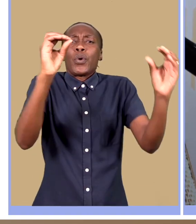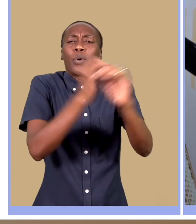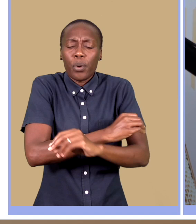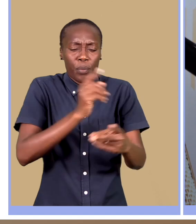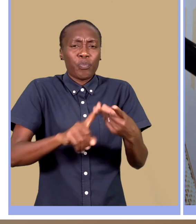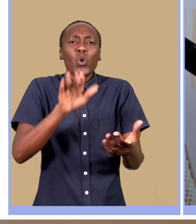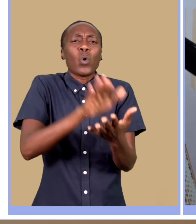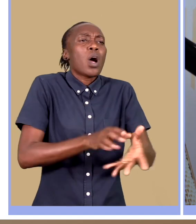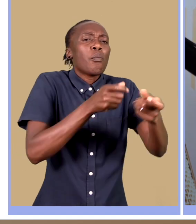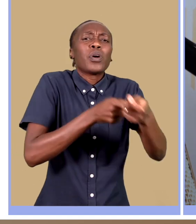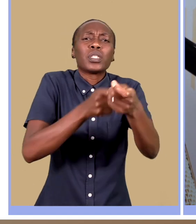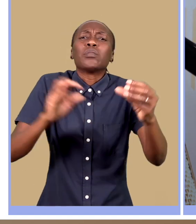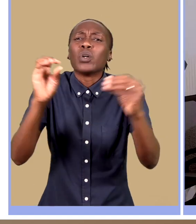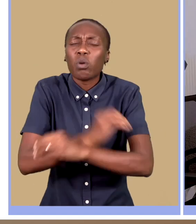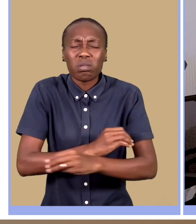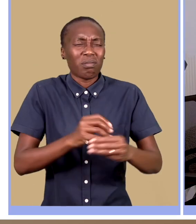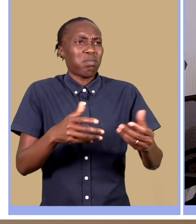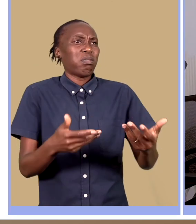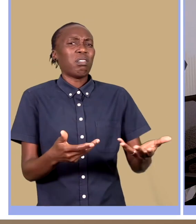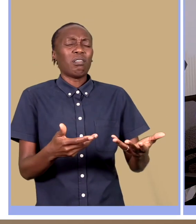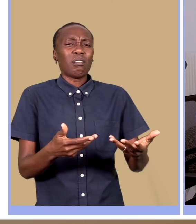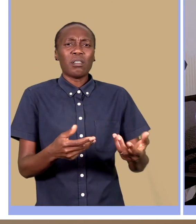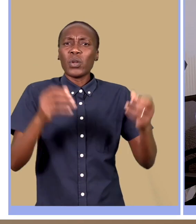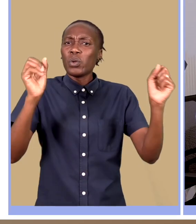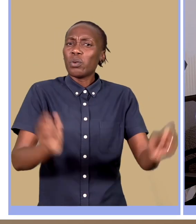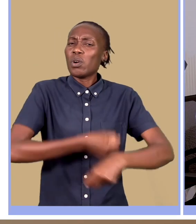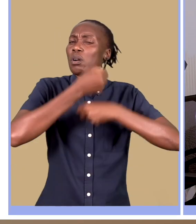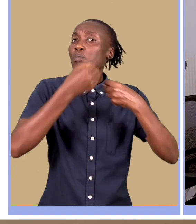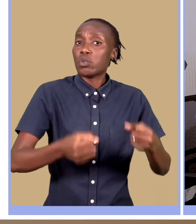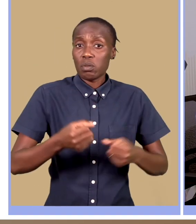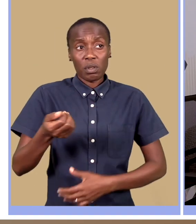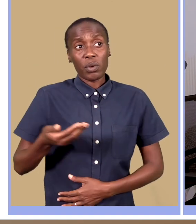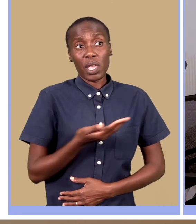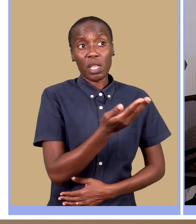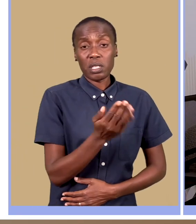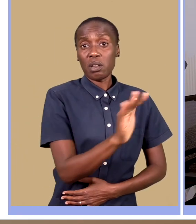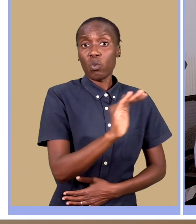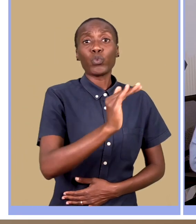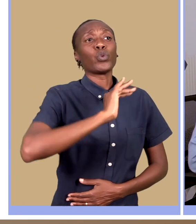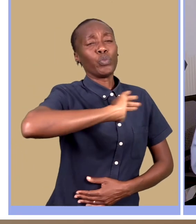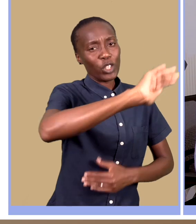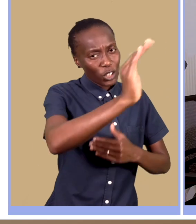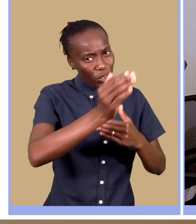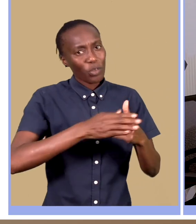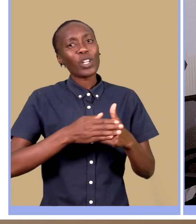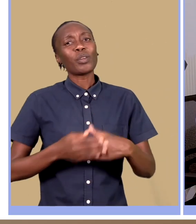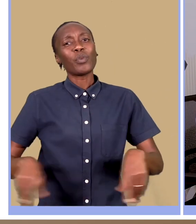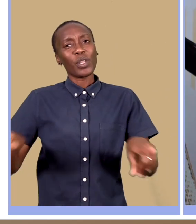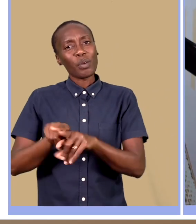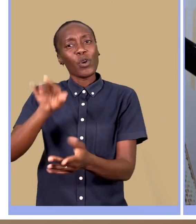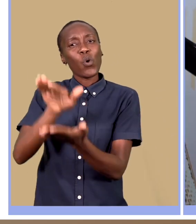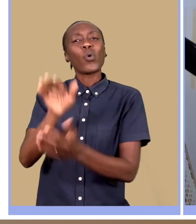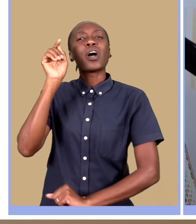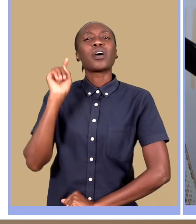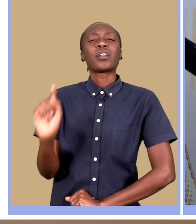tem condições para fazer agricultura, etc. Isso aí não funciona. Claramente que essas comunidades depois voltam para o local de